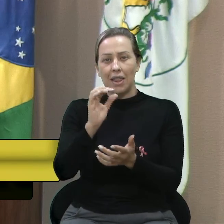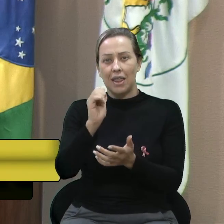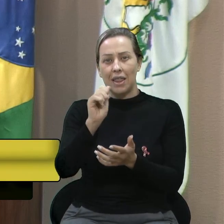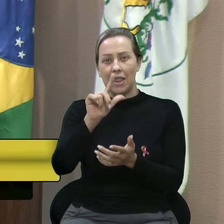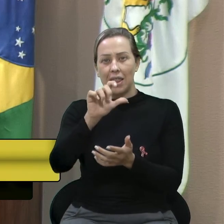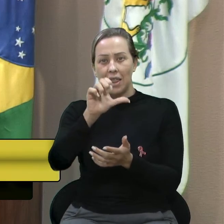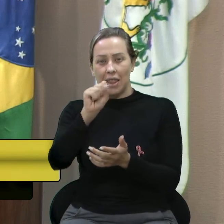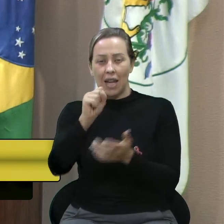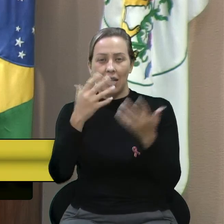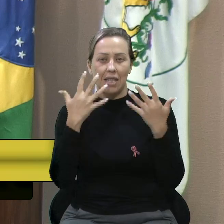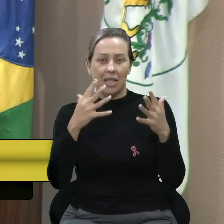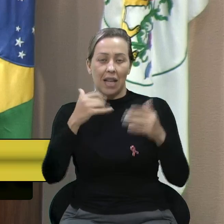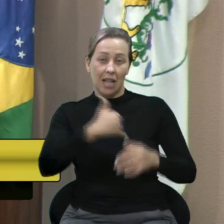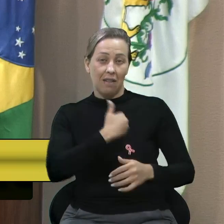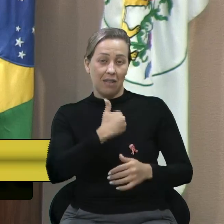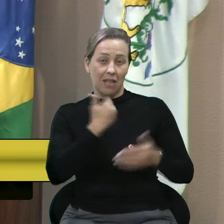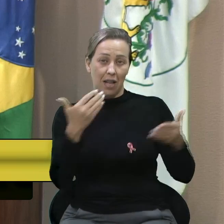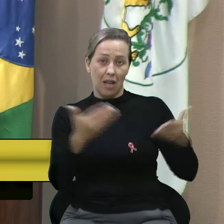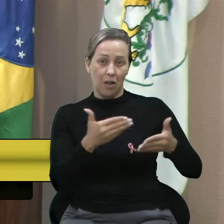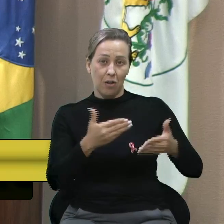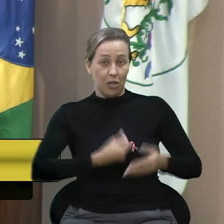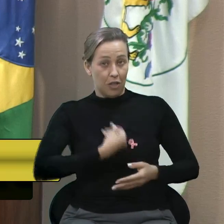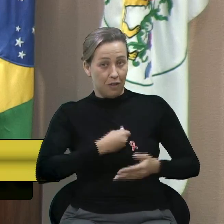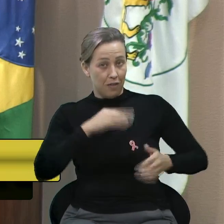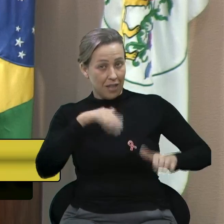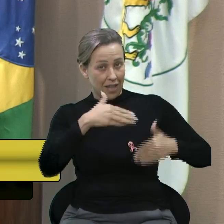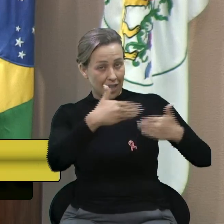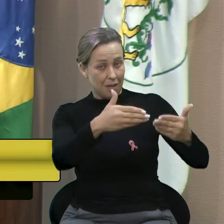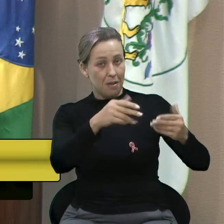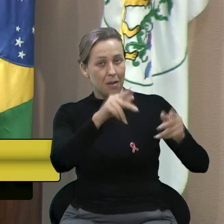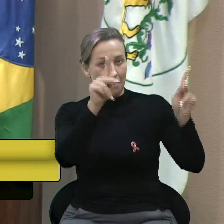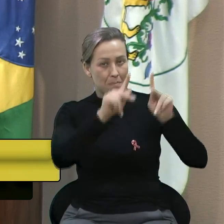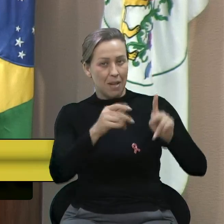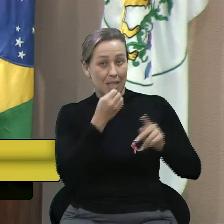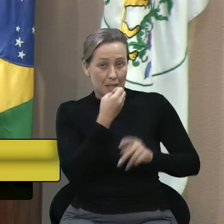que está de aniversário hoje. Vida longa, paz e bem. Tá bom? Obrigado, senhor presidente.